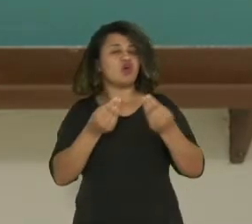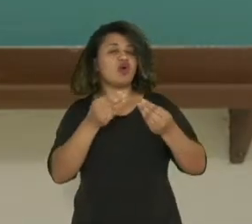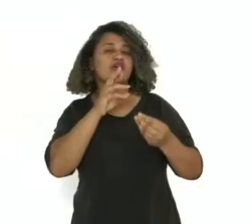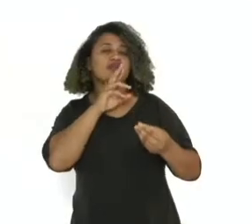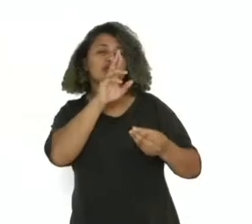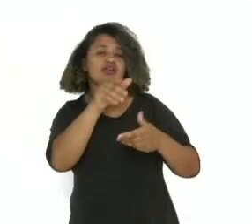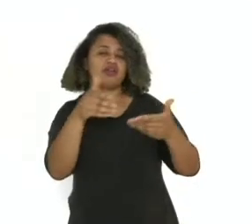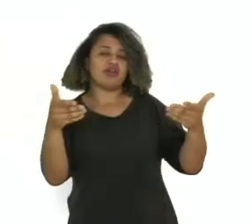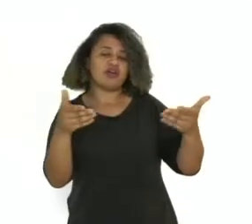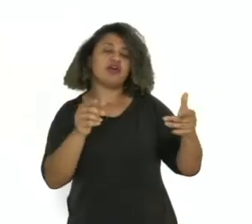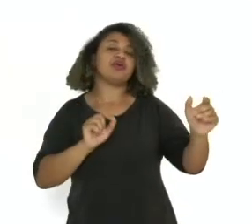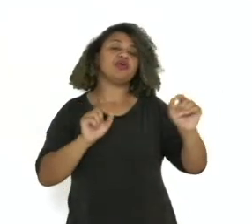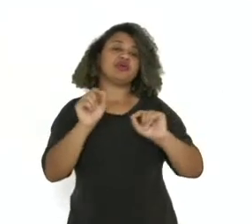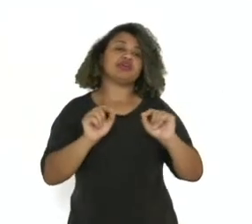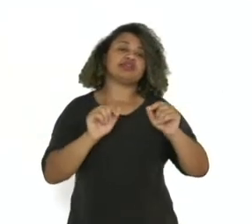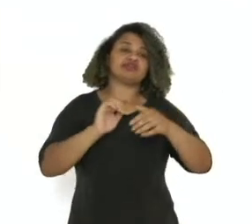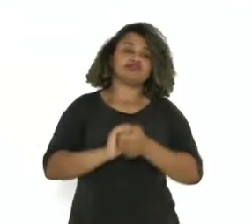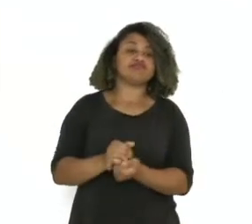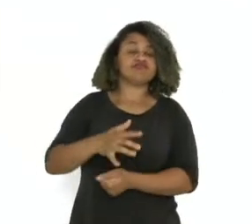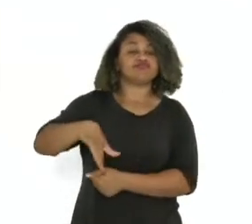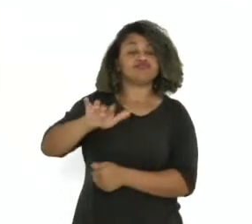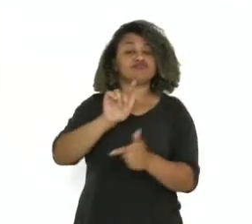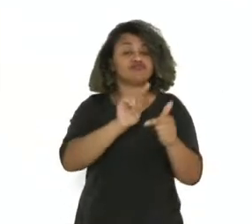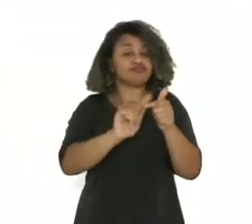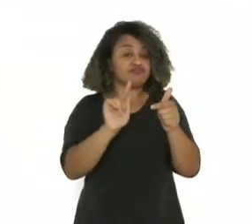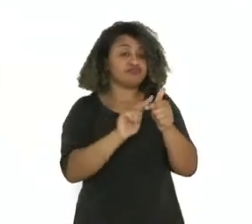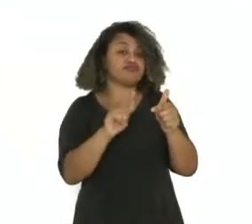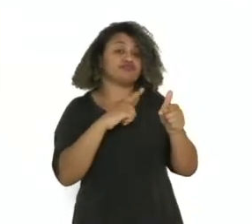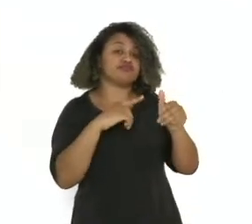resposta, então? Entre os problemas de